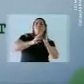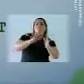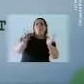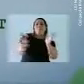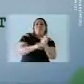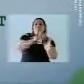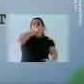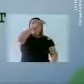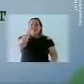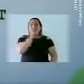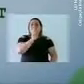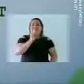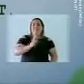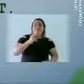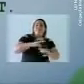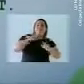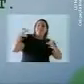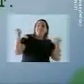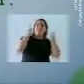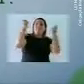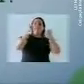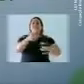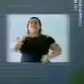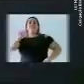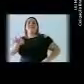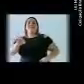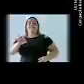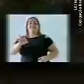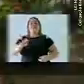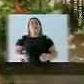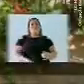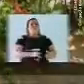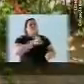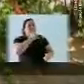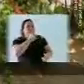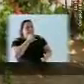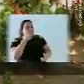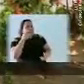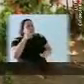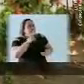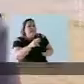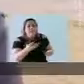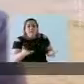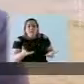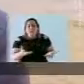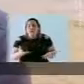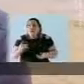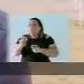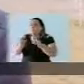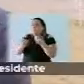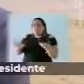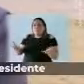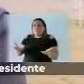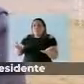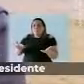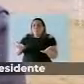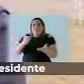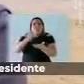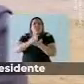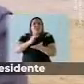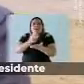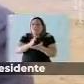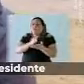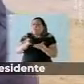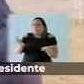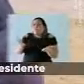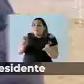partido é o Brasil. E o Brasil vai vencer o PT. É triste a gente ver uma coisa dessa. Está mostrando um filme. O filme não tem